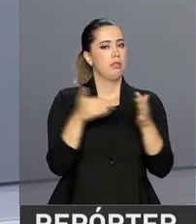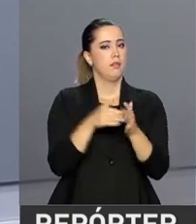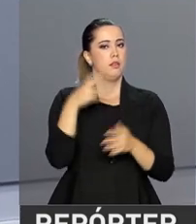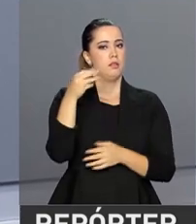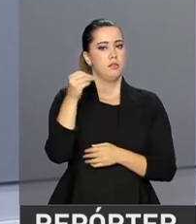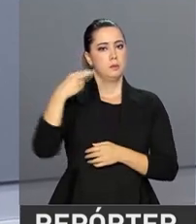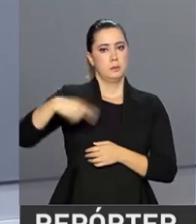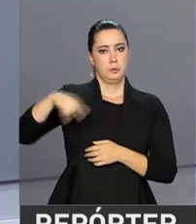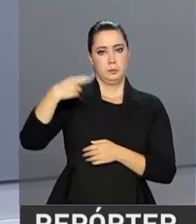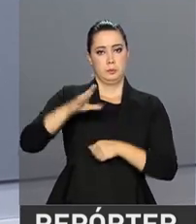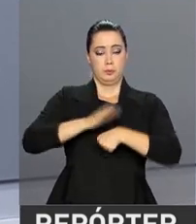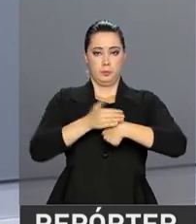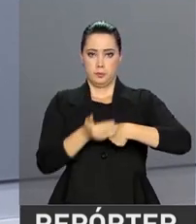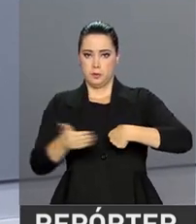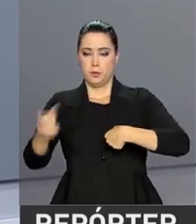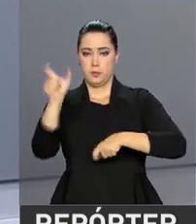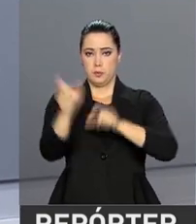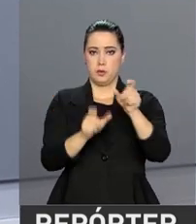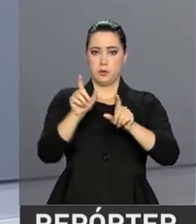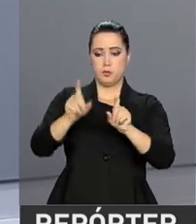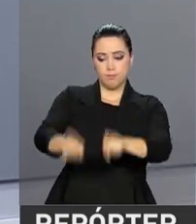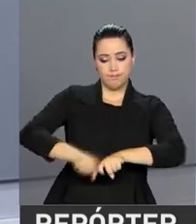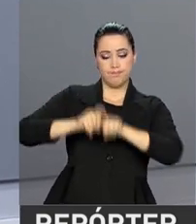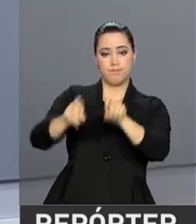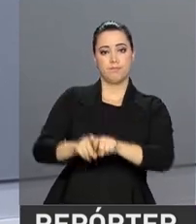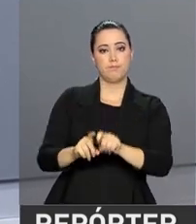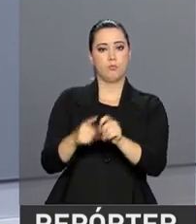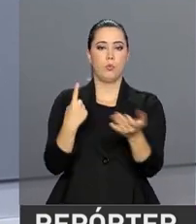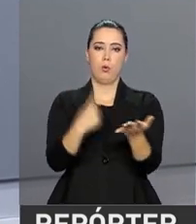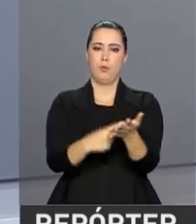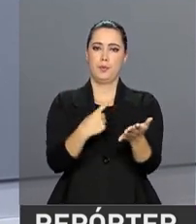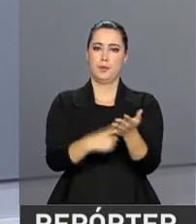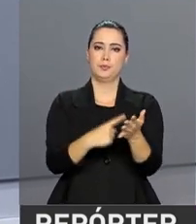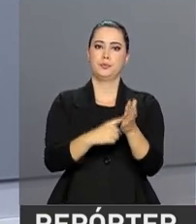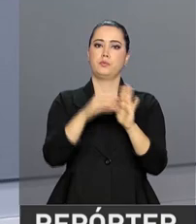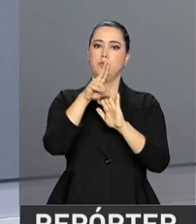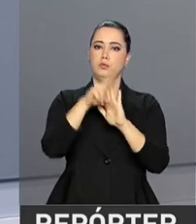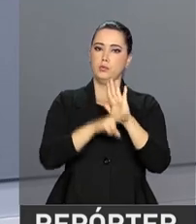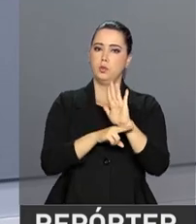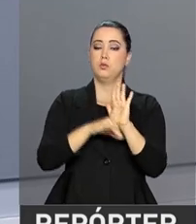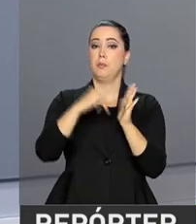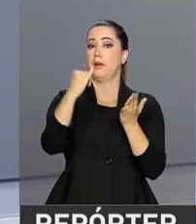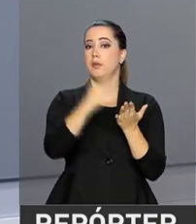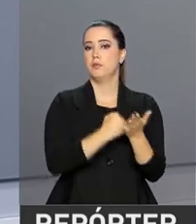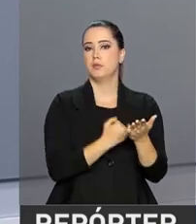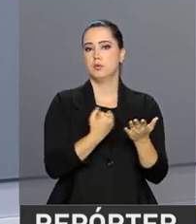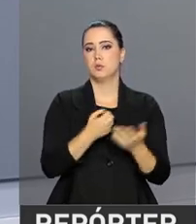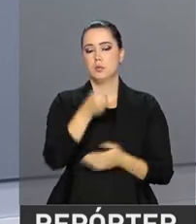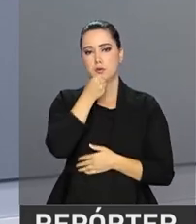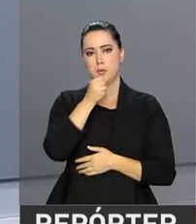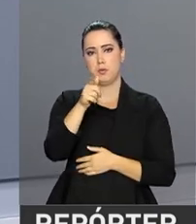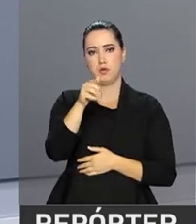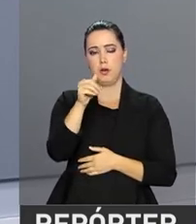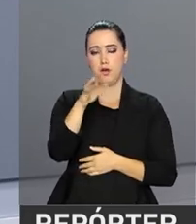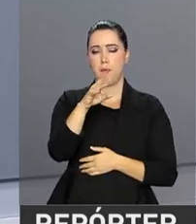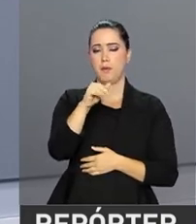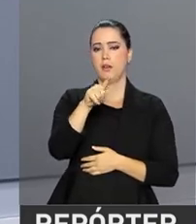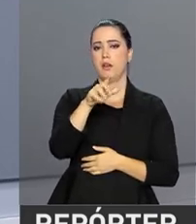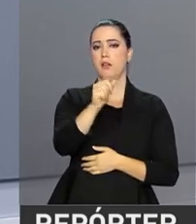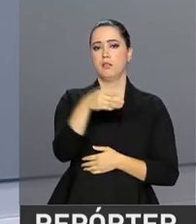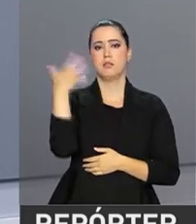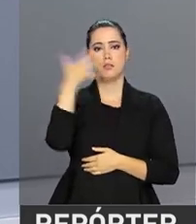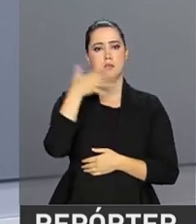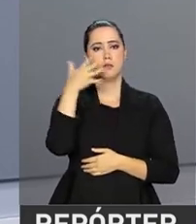o prazo para produtores rurais aderirem ao programa de regularização tributária a repórter gabriela noronha explica a importância